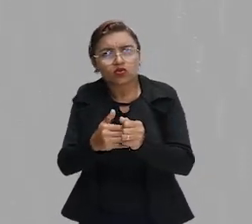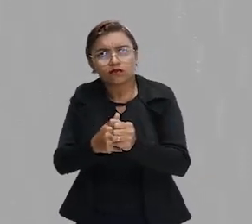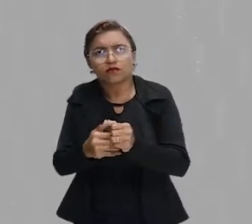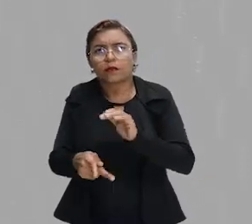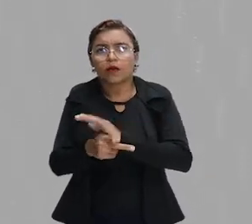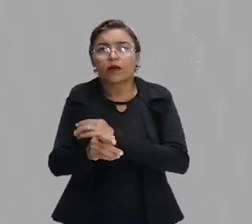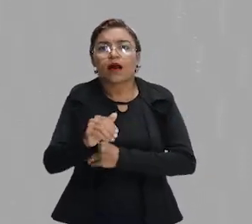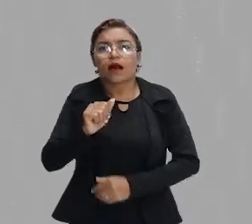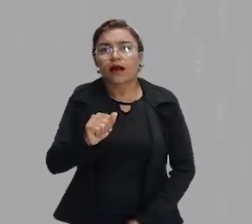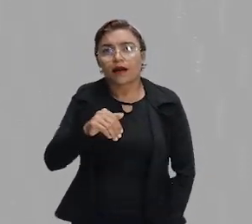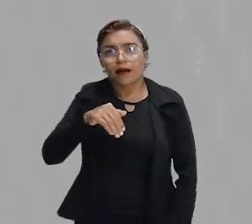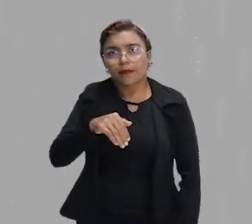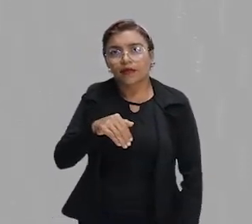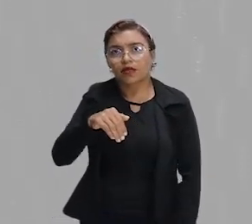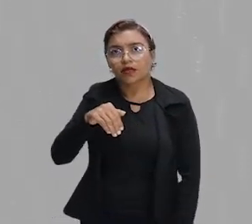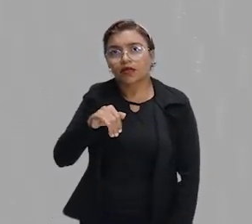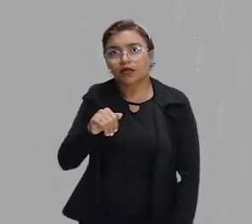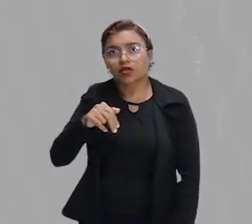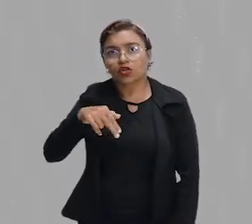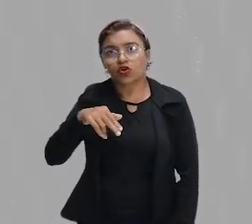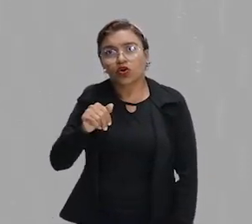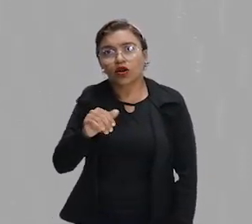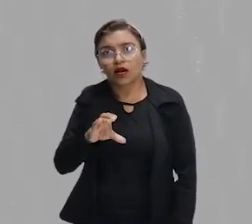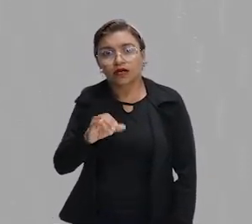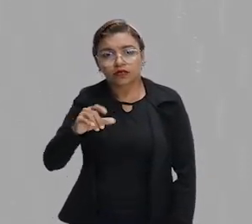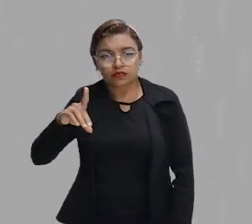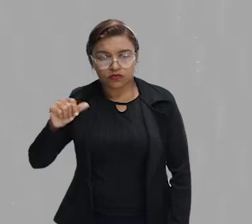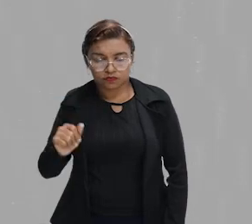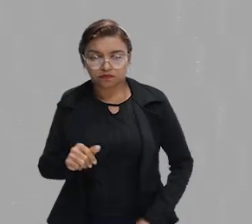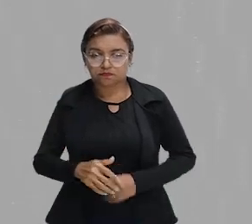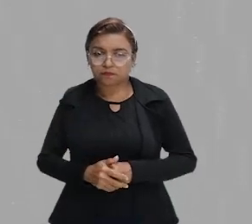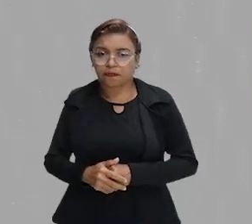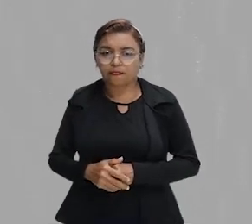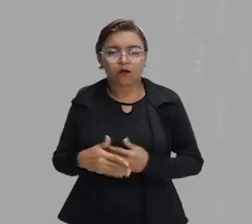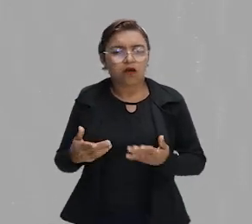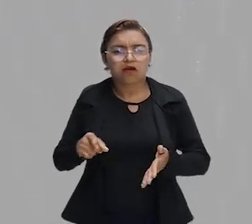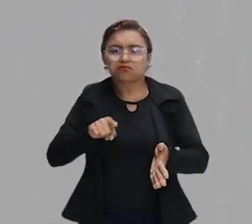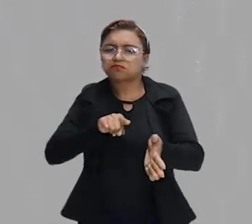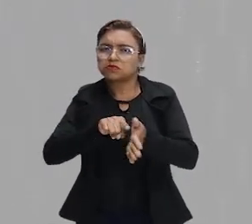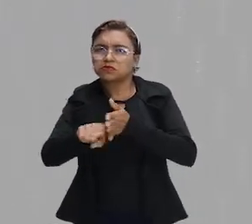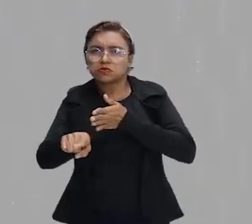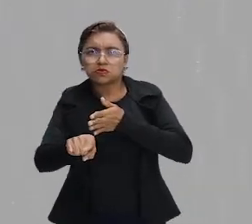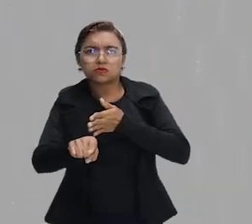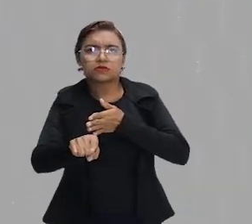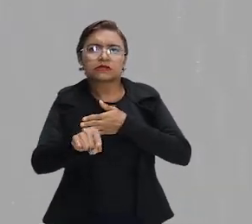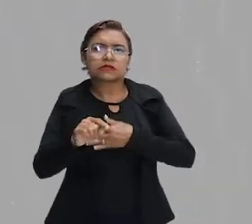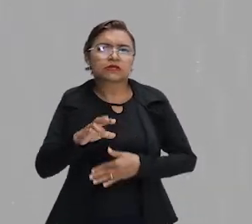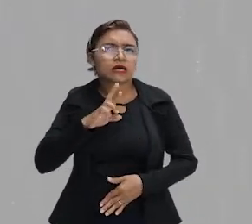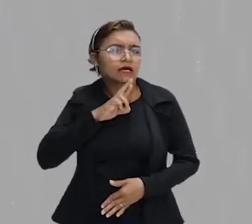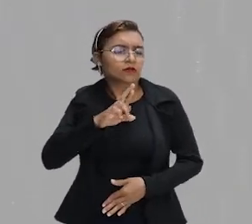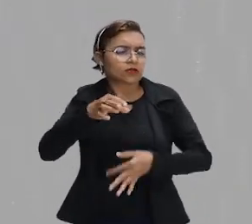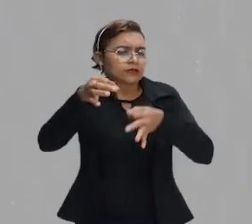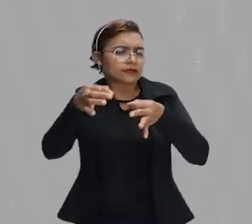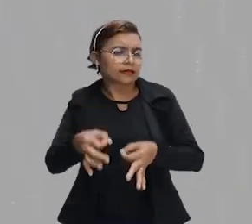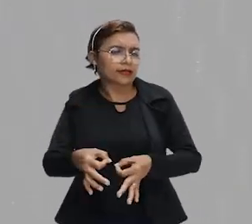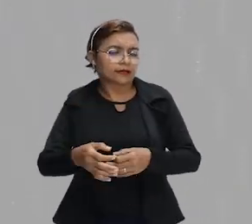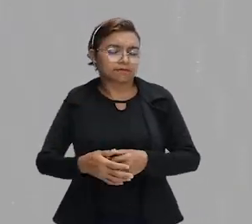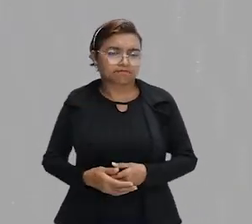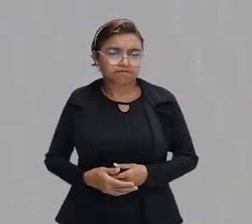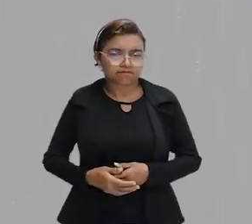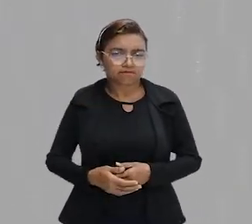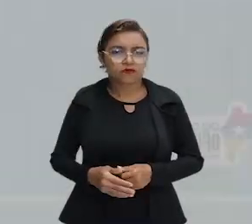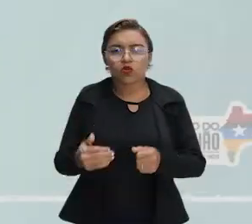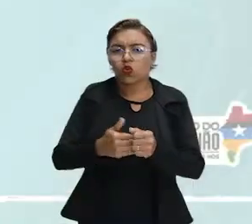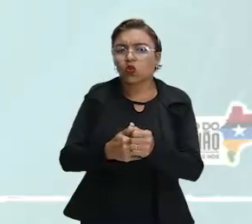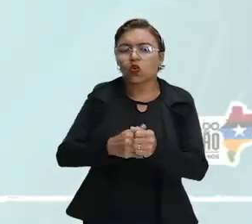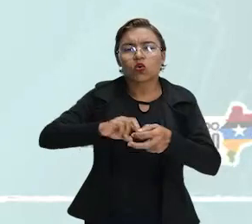aminoácido. Ok? Então, qual vai ser a alternativa correta, né, pessoal, daquela questão que a gente estava trabalhando? O que é o